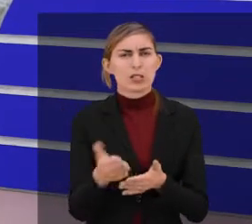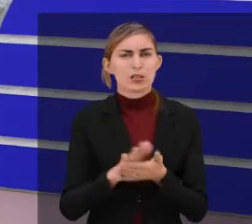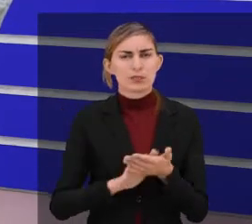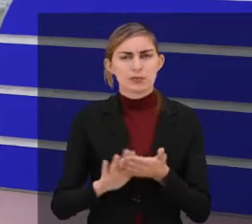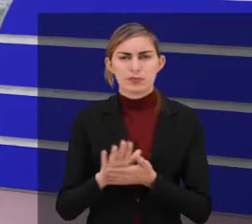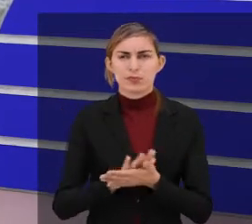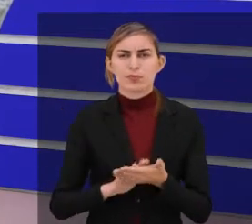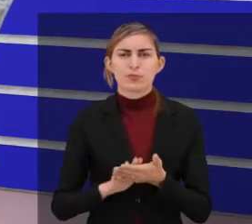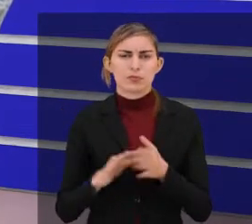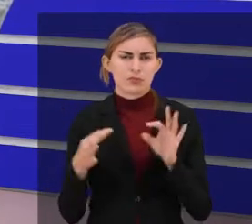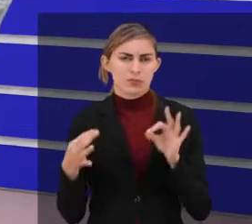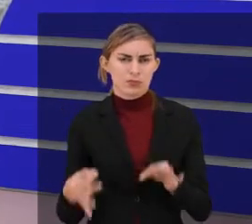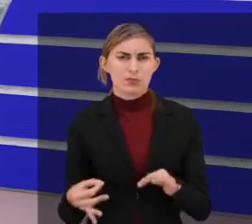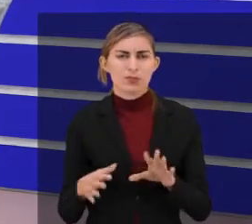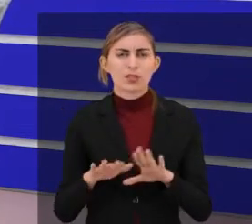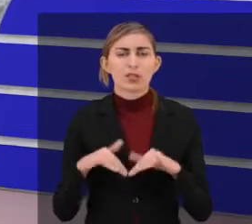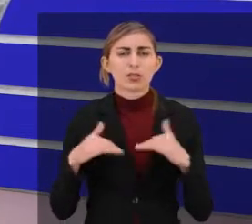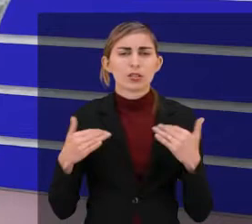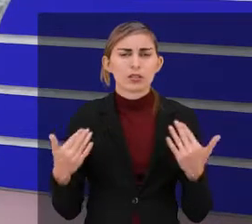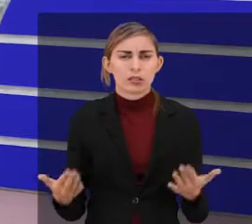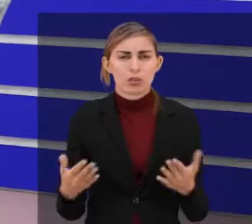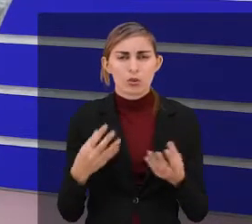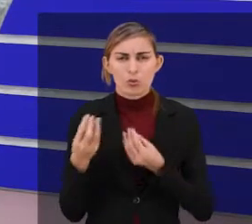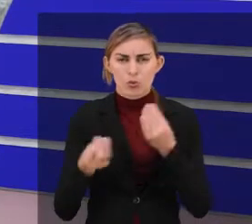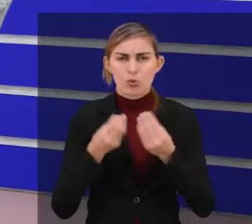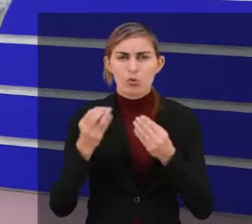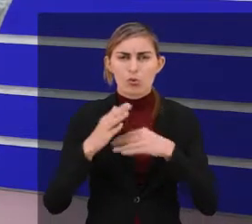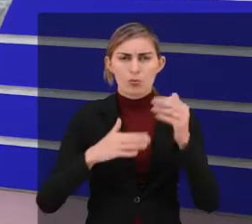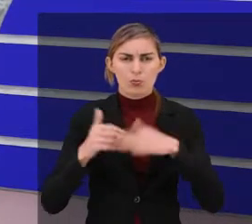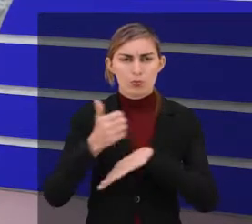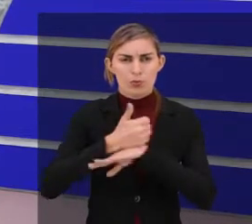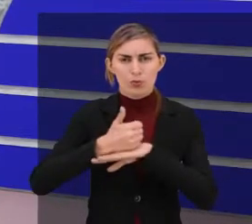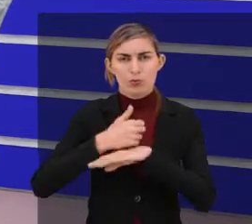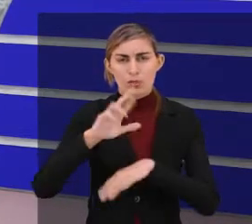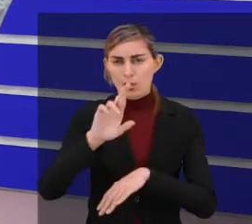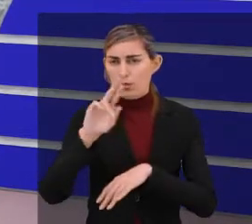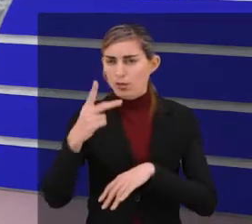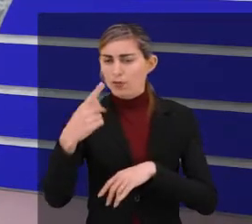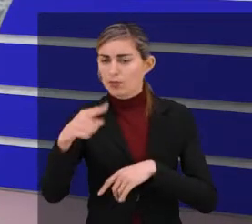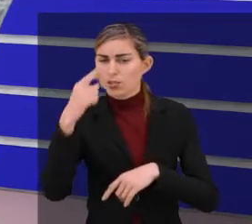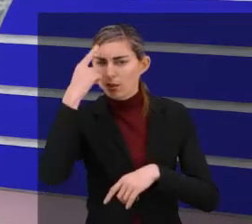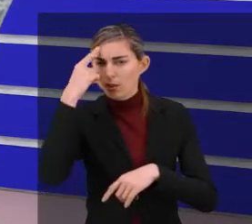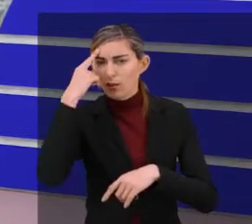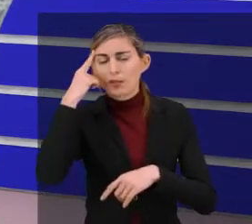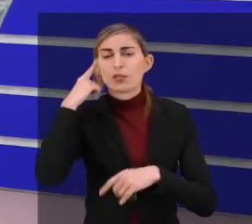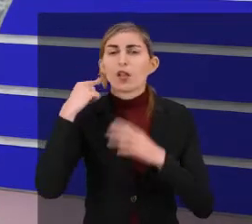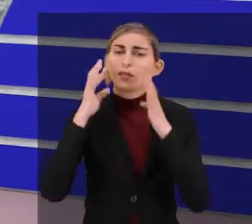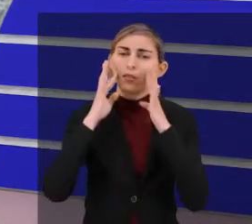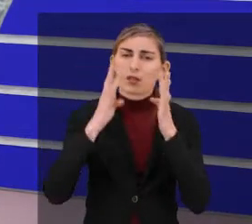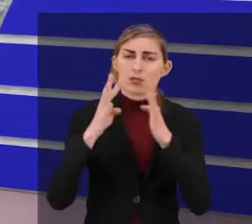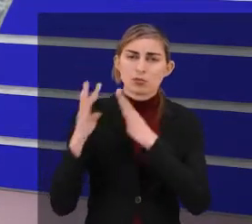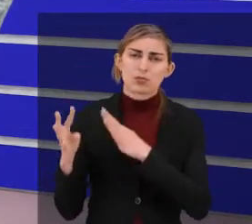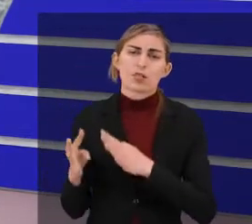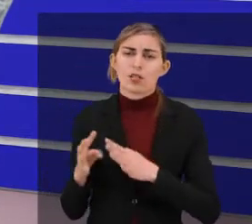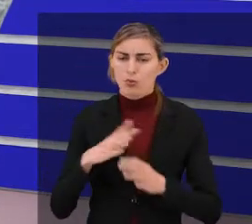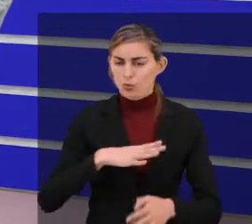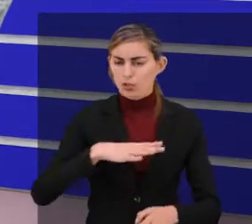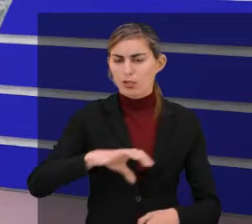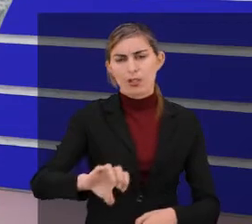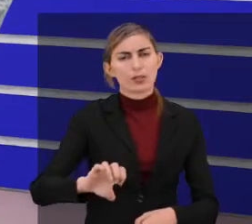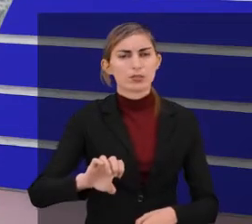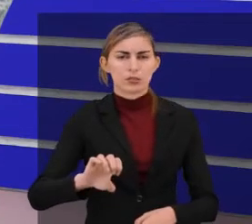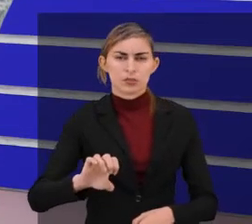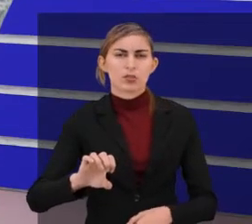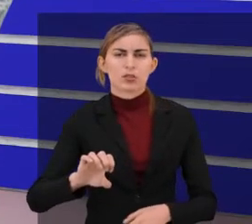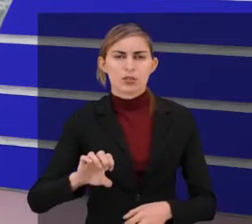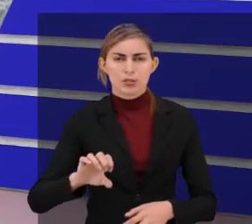receber. Com certeza. Então, como profissional de RH, você tem que ter essa atenção, você tem que ter essa